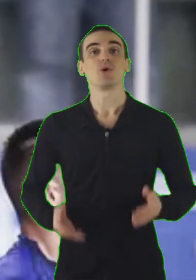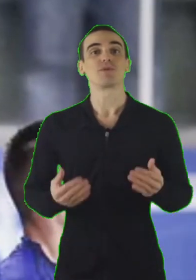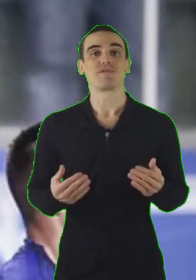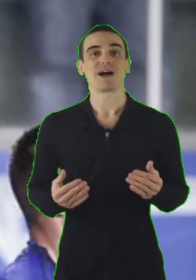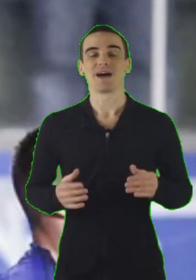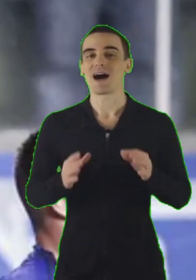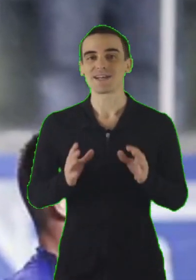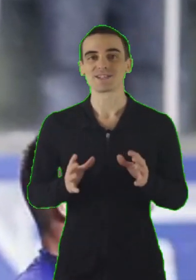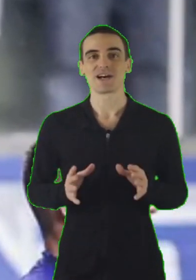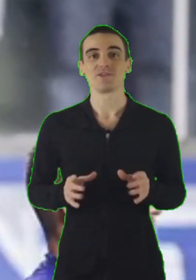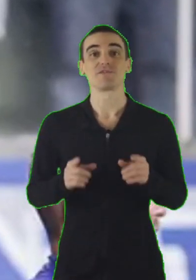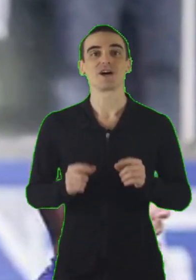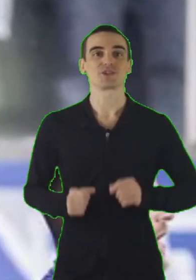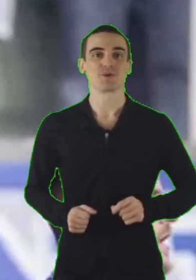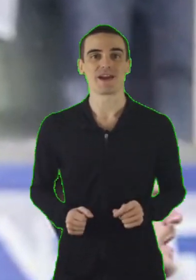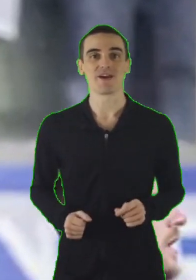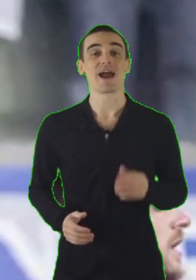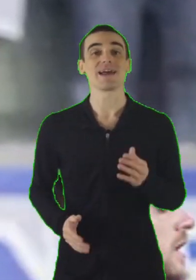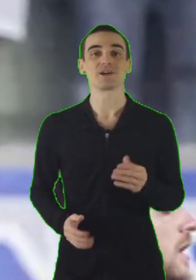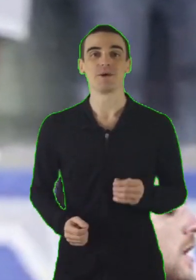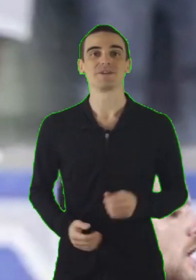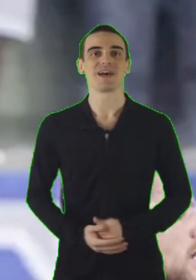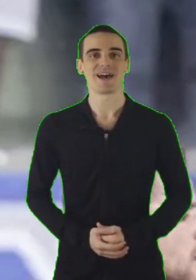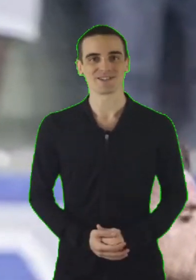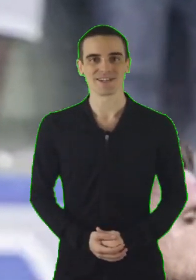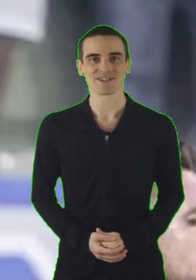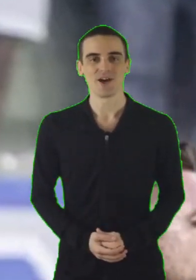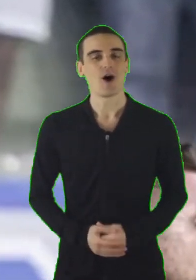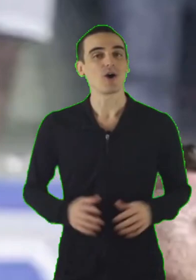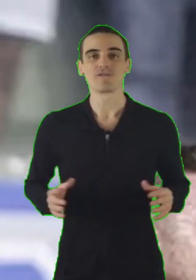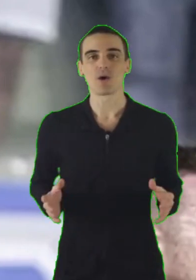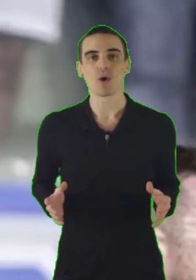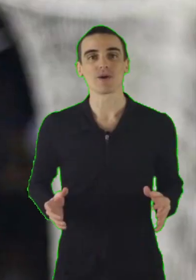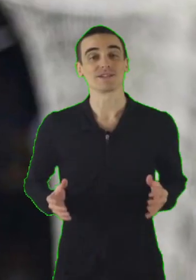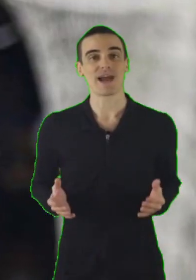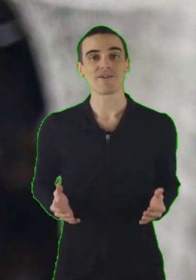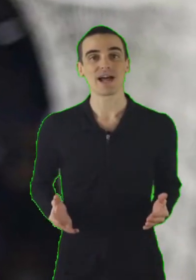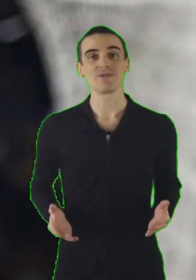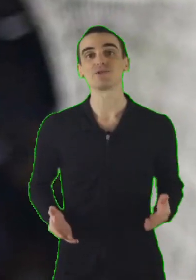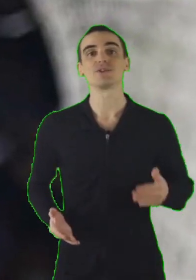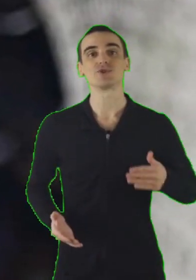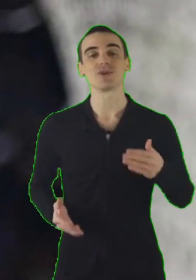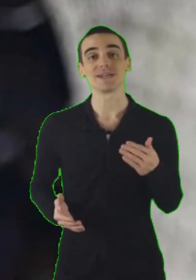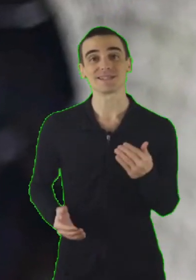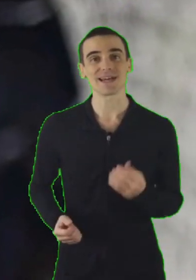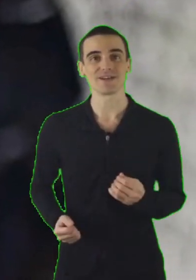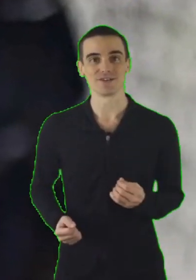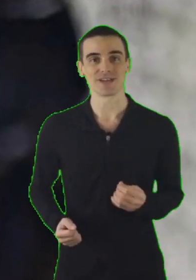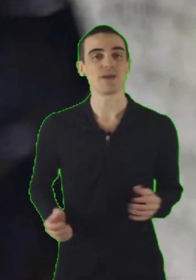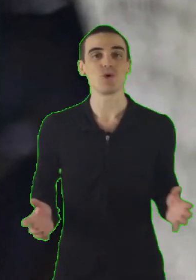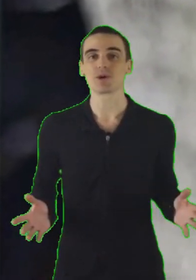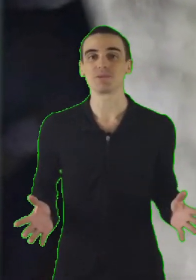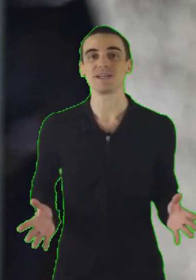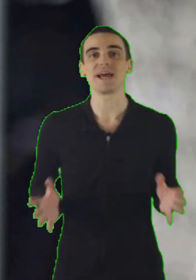no processo de afirmação que está apenas no início. É uma longa caminhada, sendo que altos e baixos aparecerão. Mas é